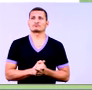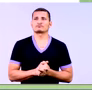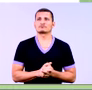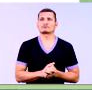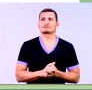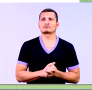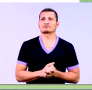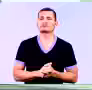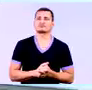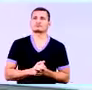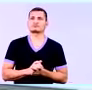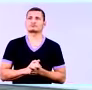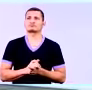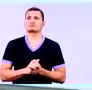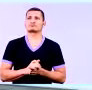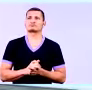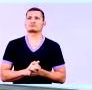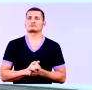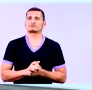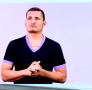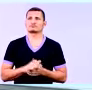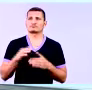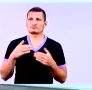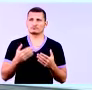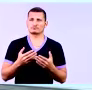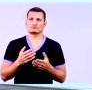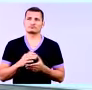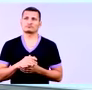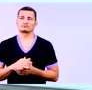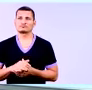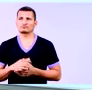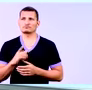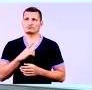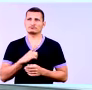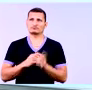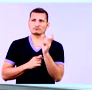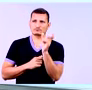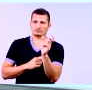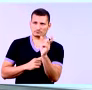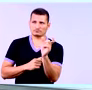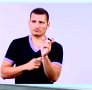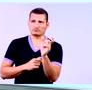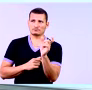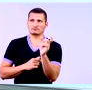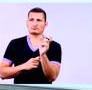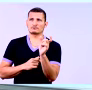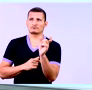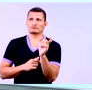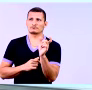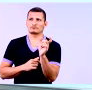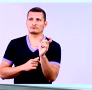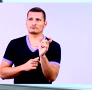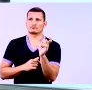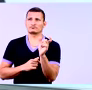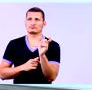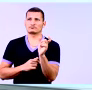Então, veja, nós dissemos que existe um termo para registrar